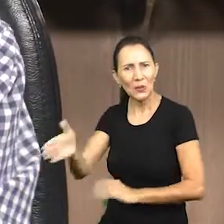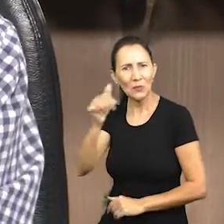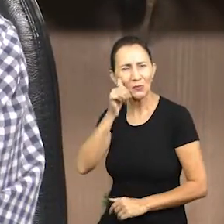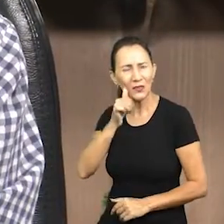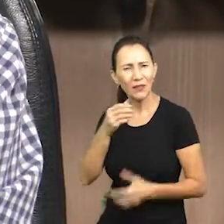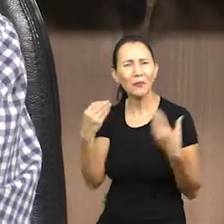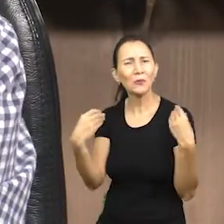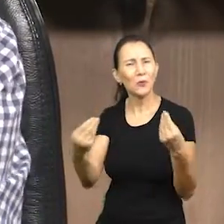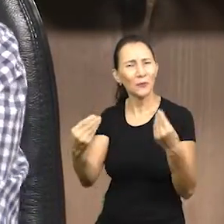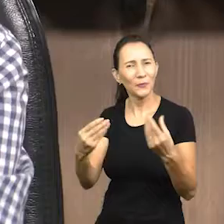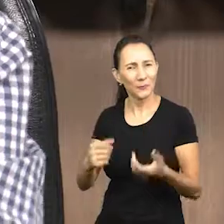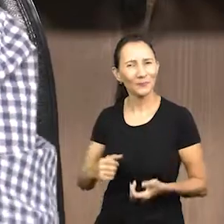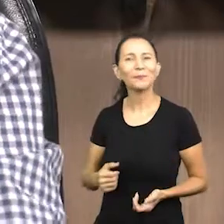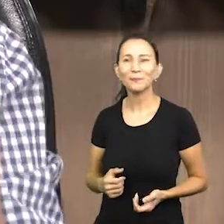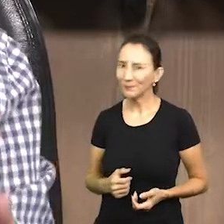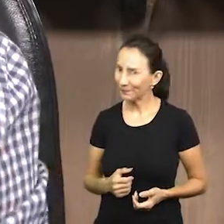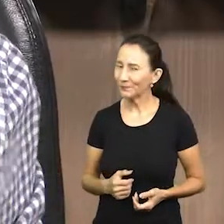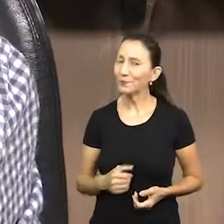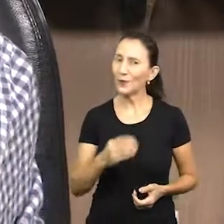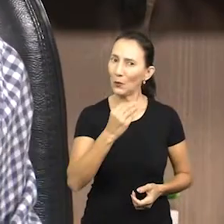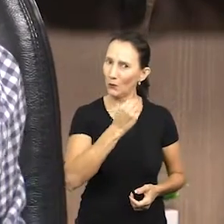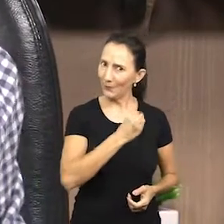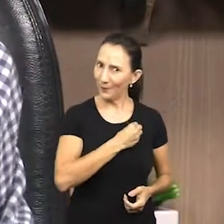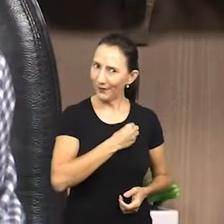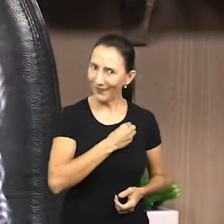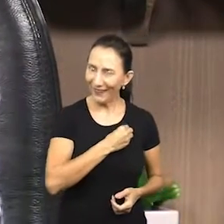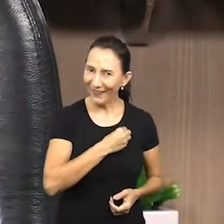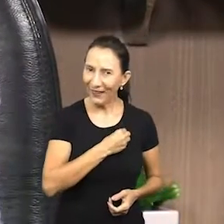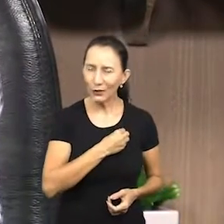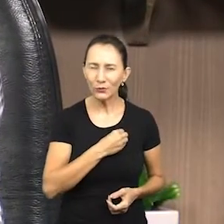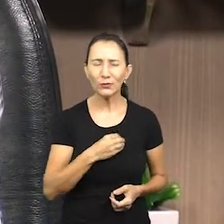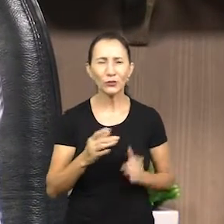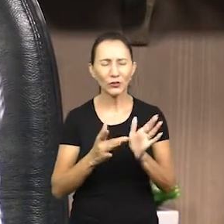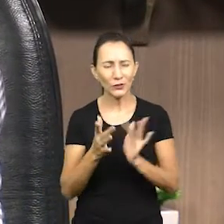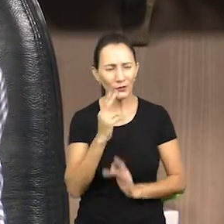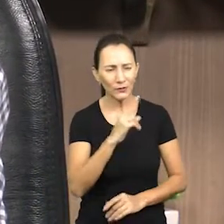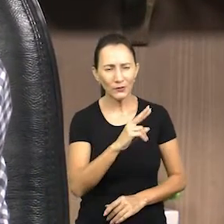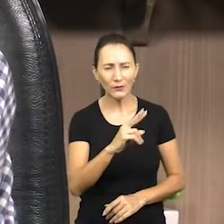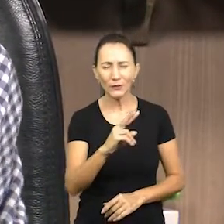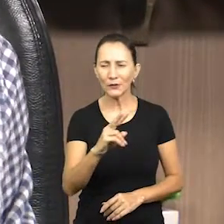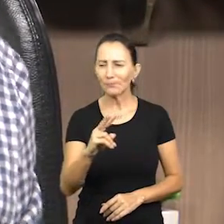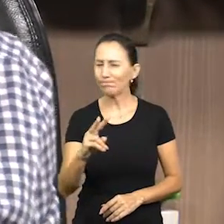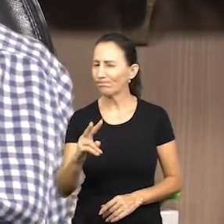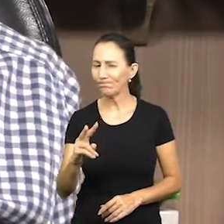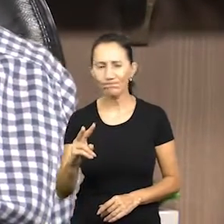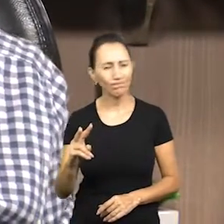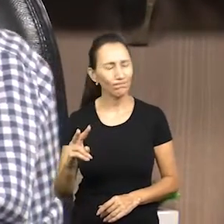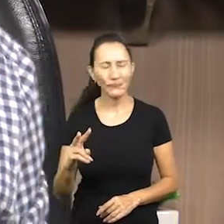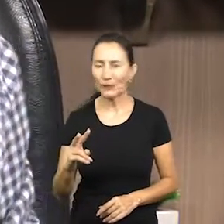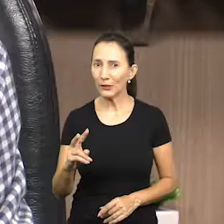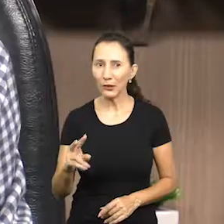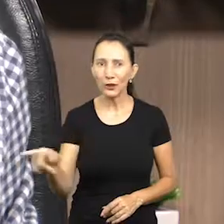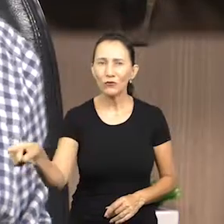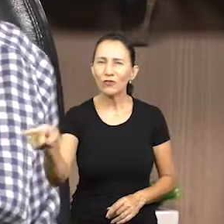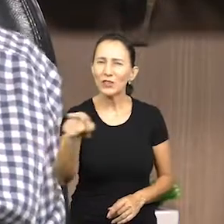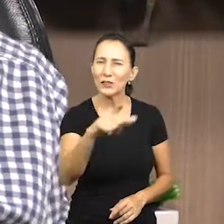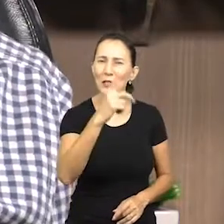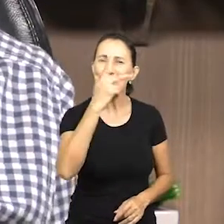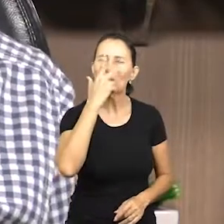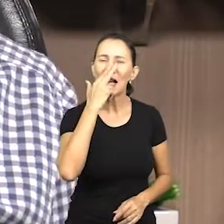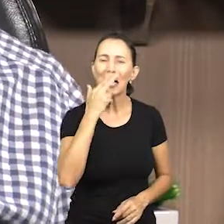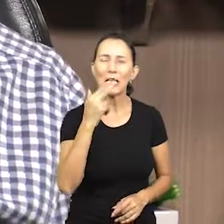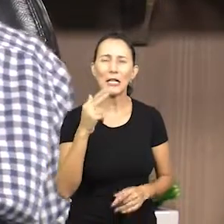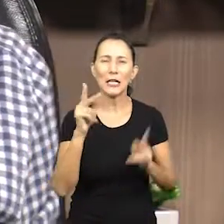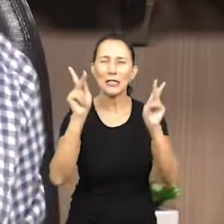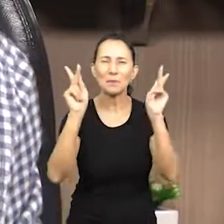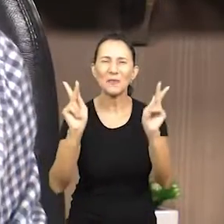com a mulher. Ah, o pecado dos outros incomodava Jesus, né? Ele dizia, vocês são como sepulcros